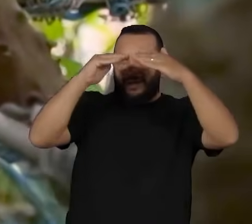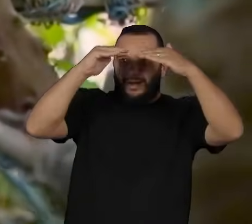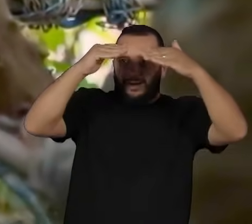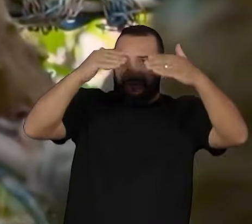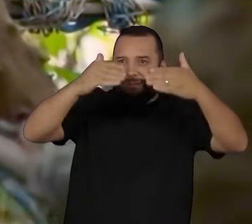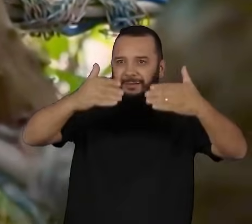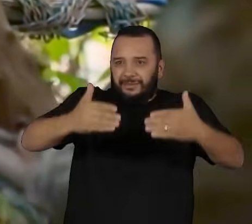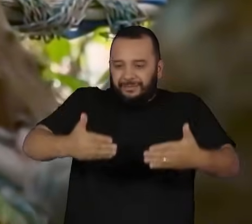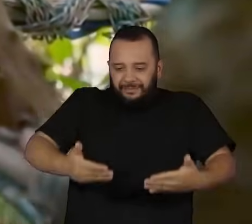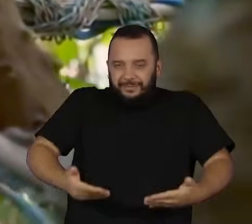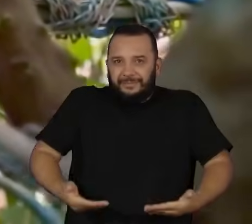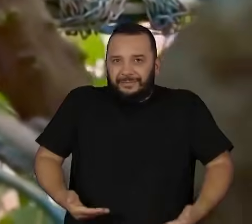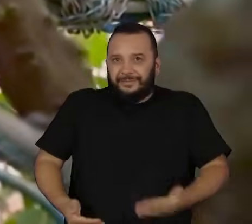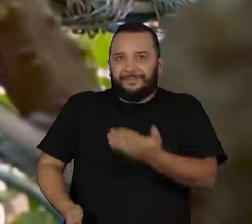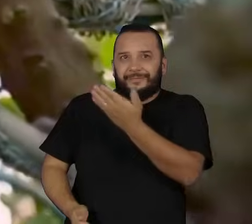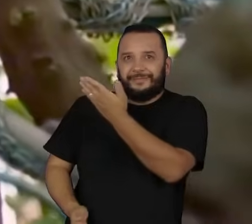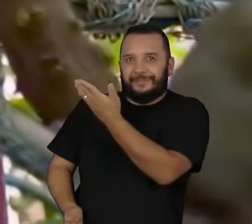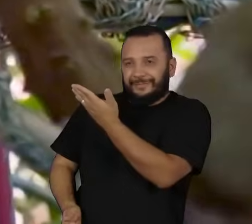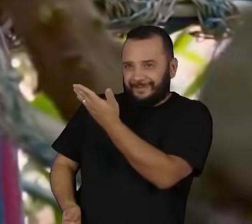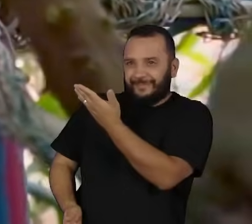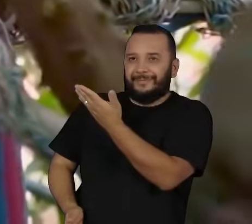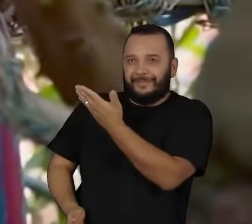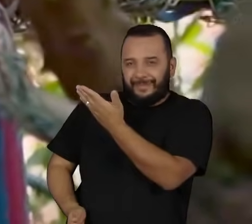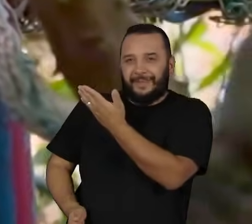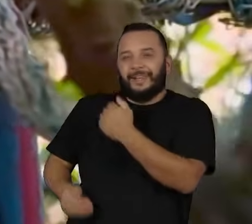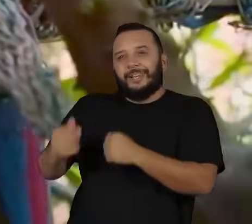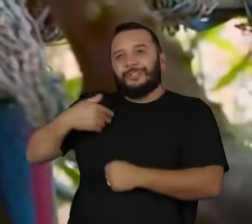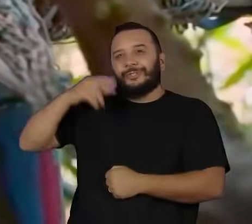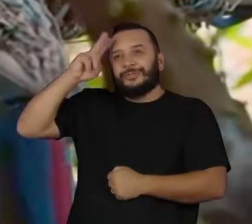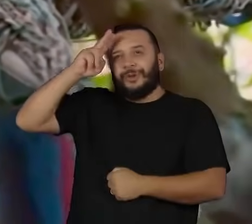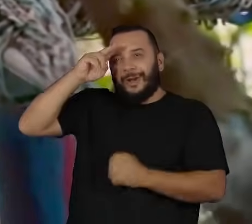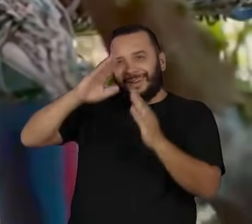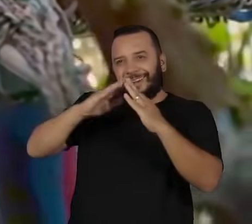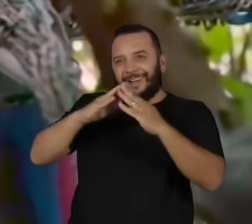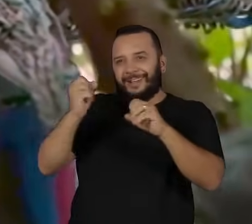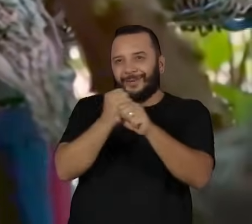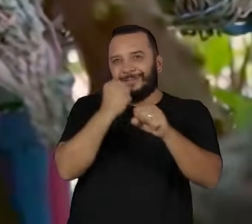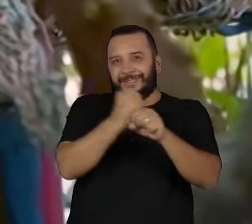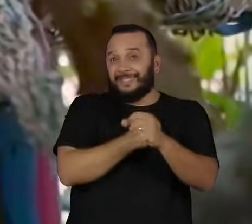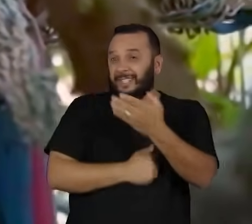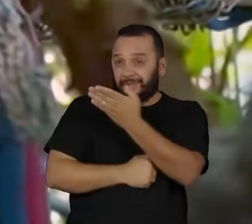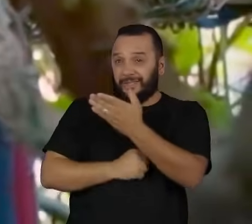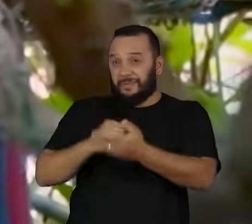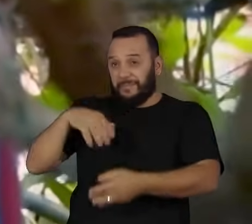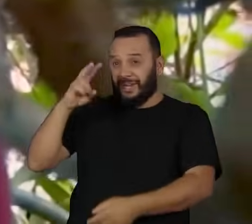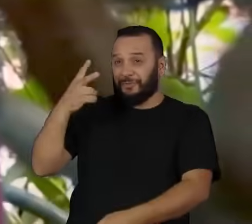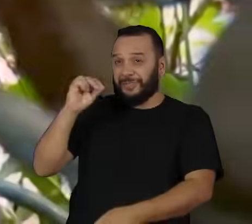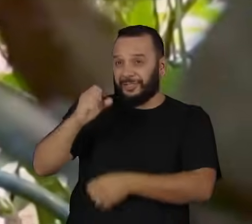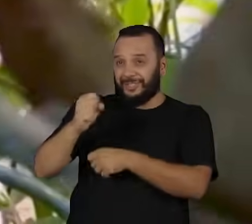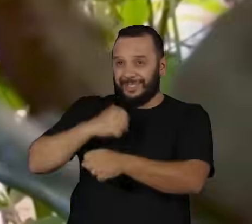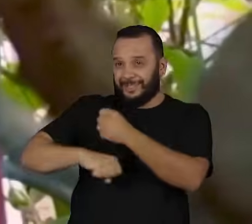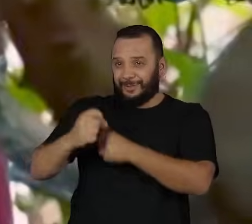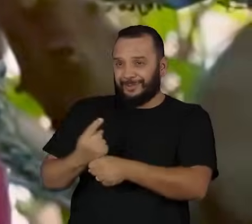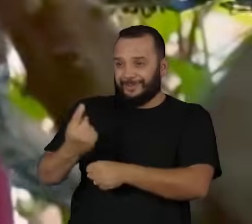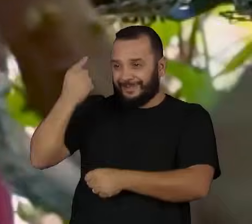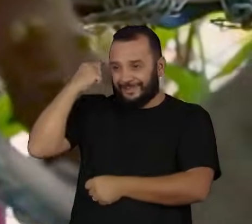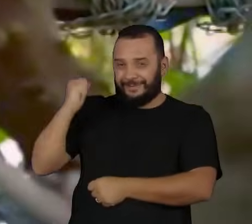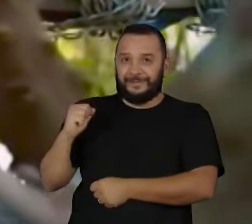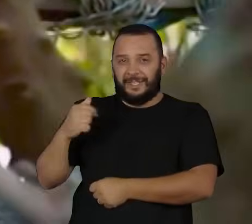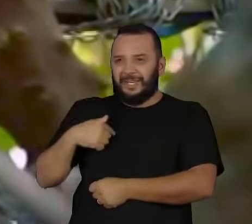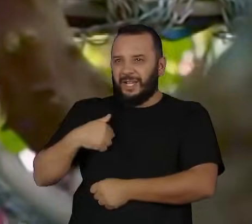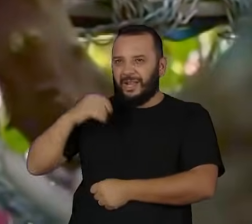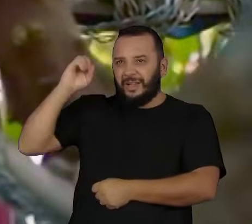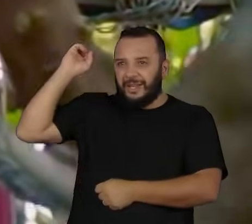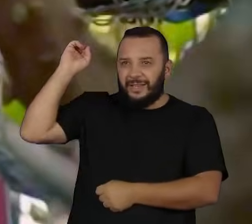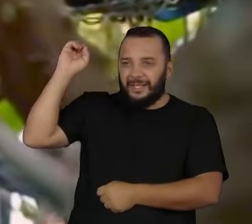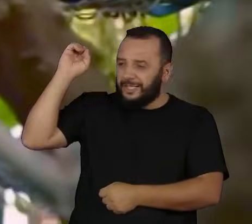história da casa, que eu comecei a fazer a casa, foi tudo, esse carrinho durou mais de 20 anos. Aí depois, tipo, para não jogar ele fora, para